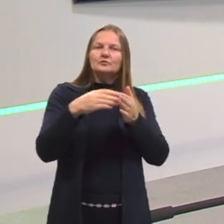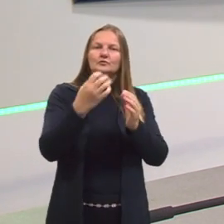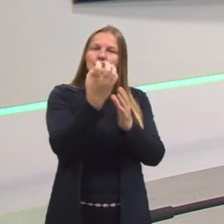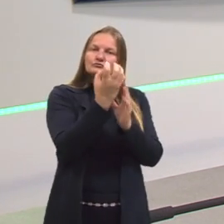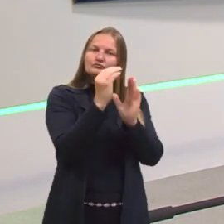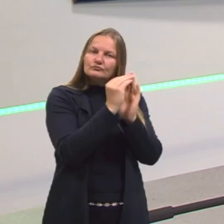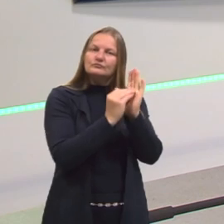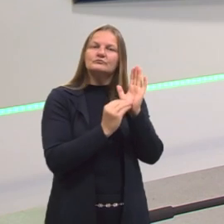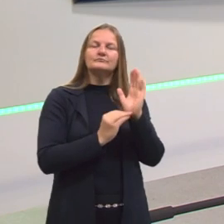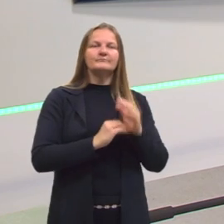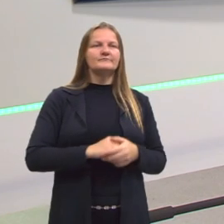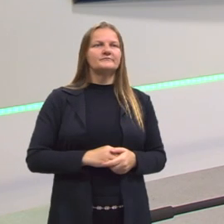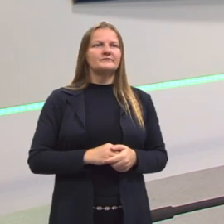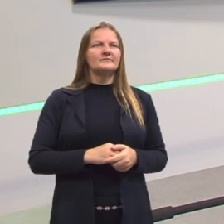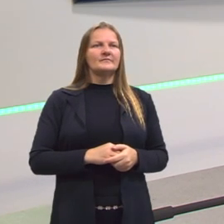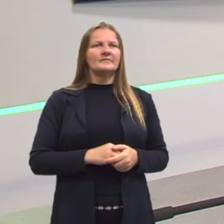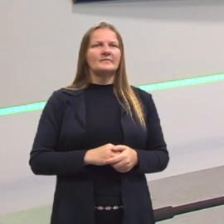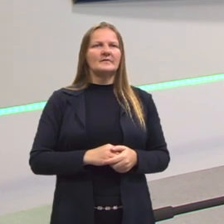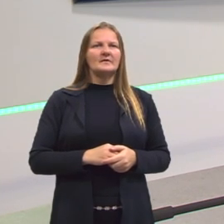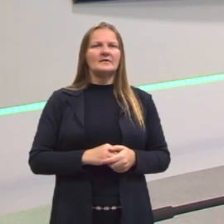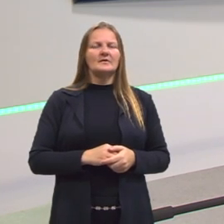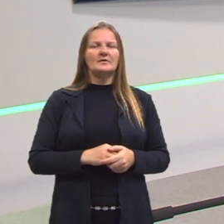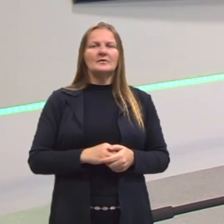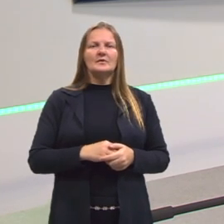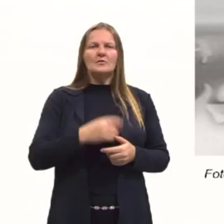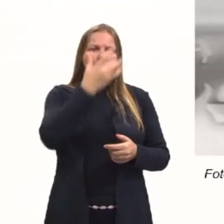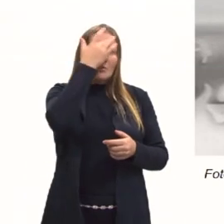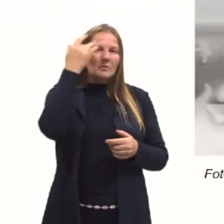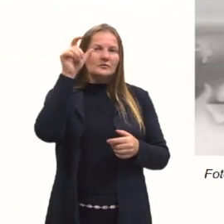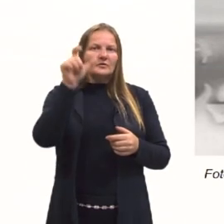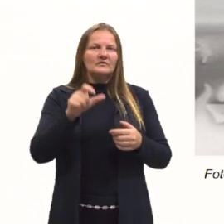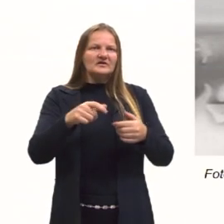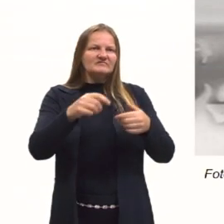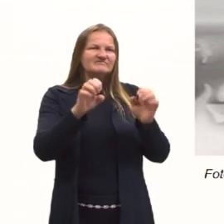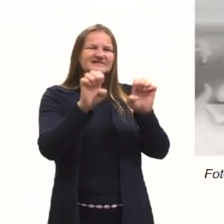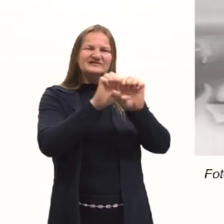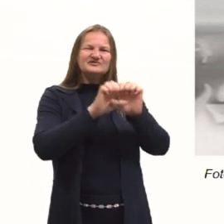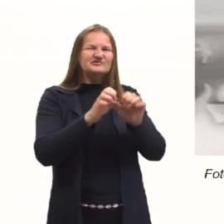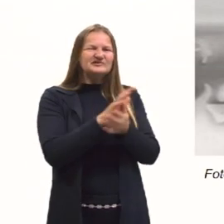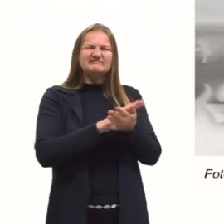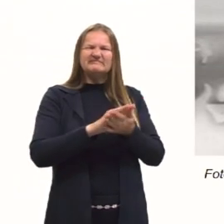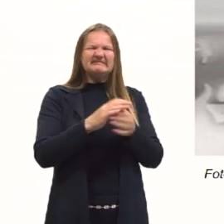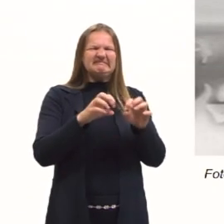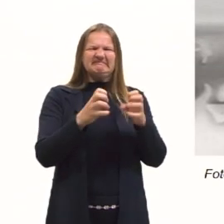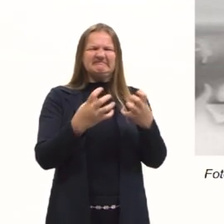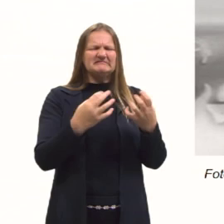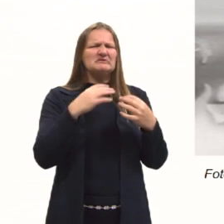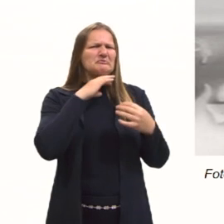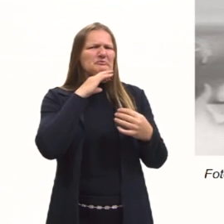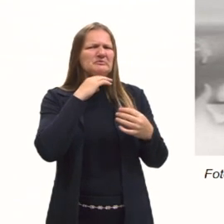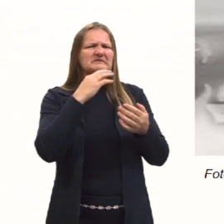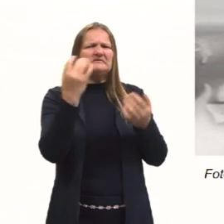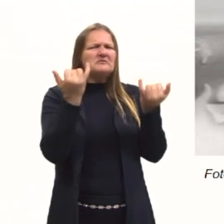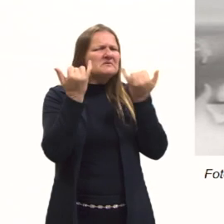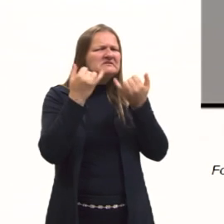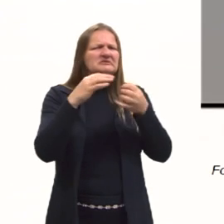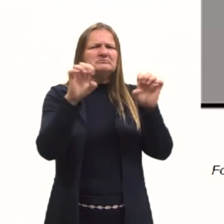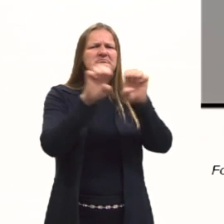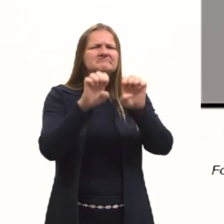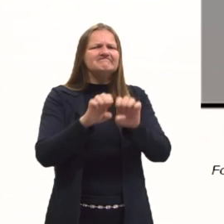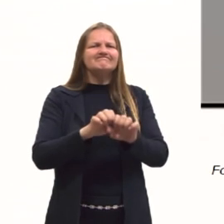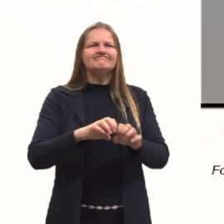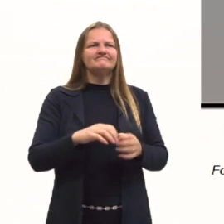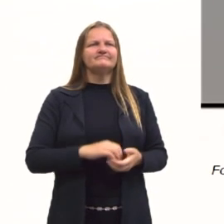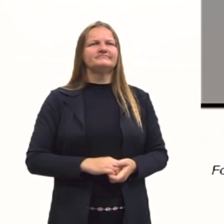então aqui ele destrói a redação se ela não tem uma estrutura que organiza as informações do jeito certo